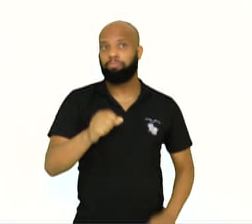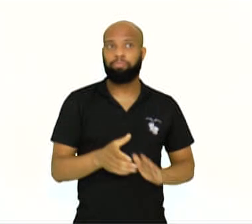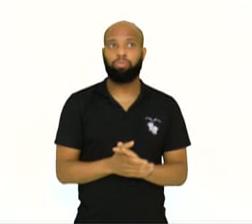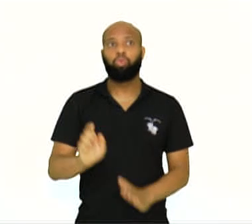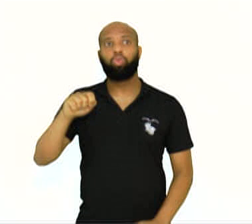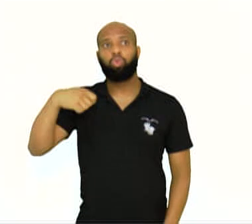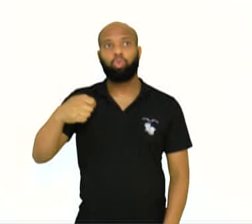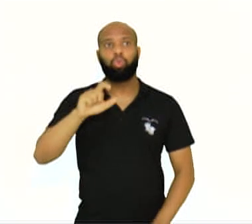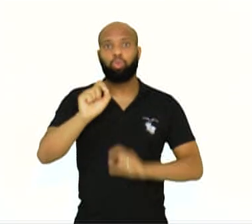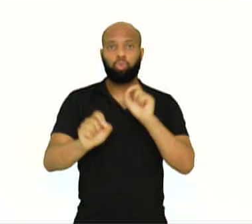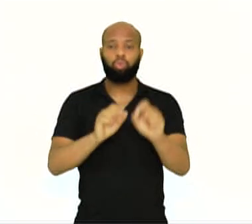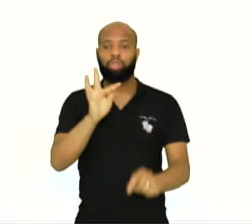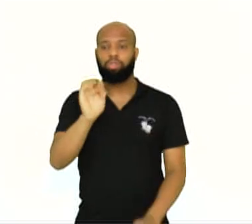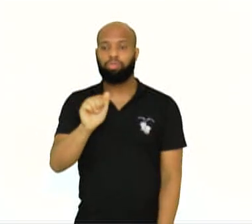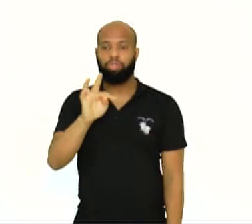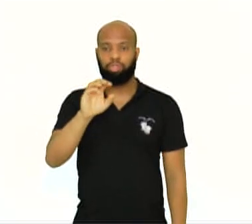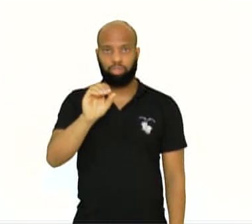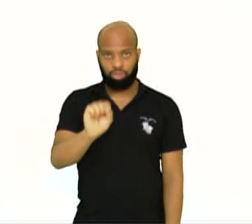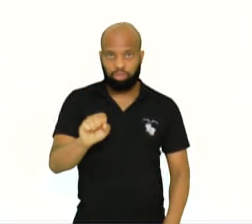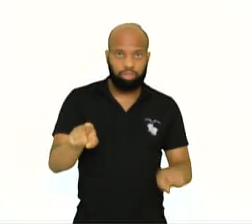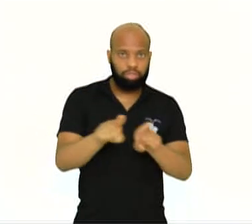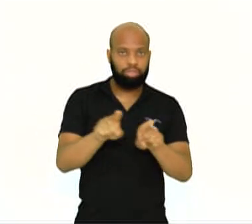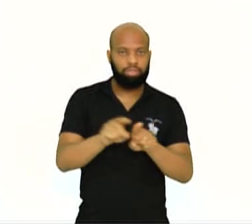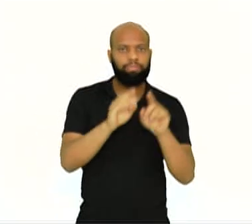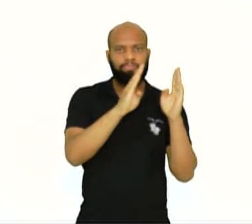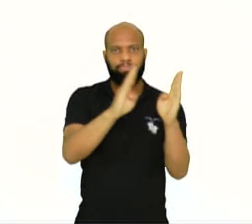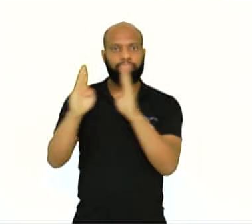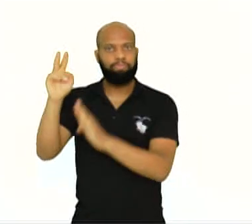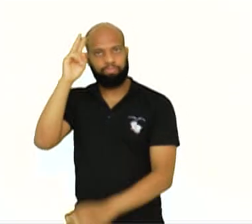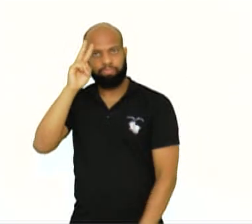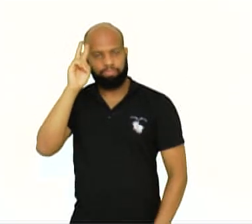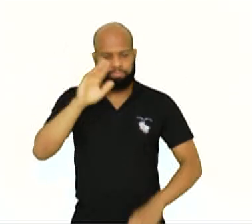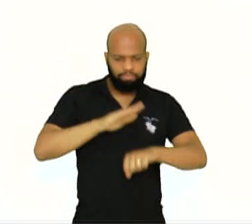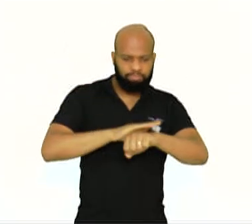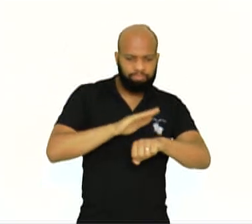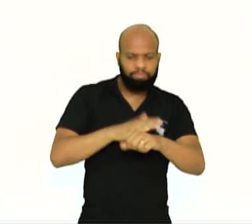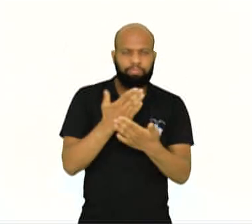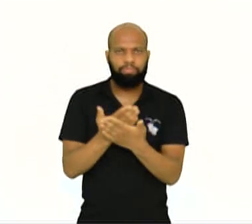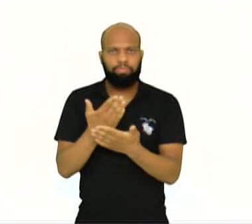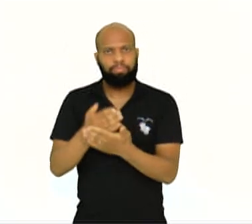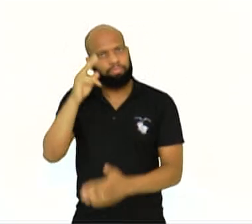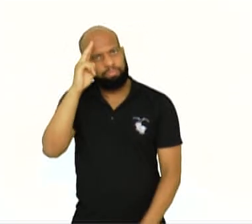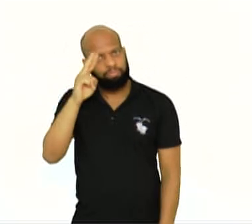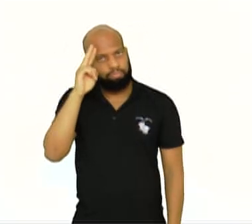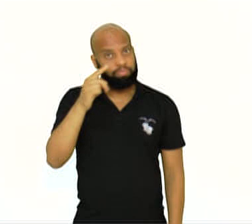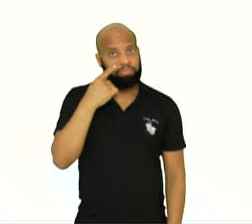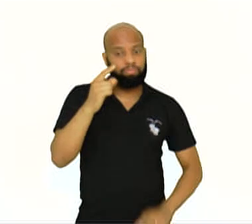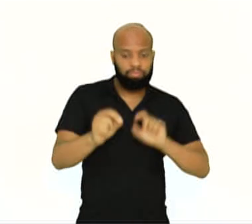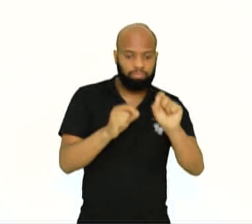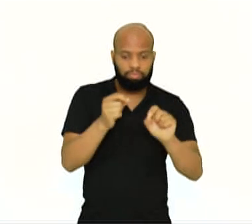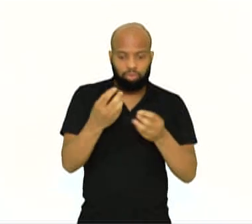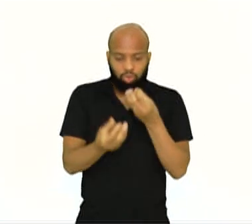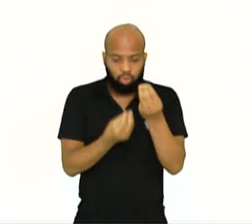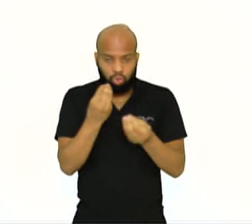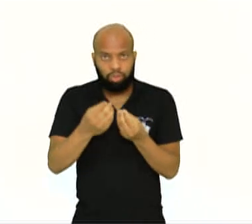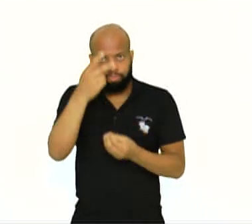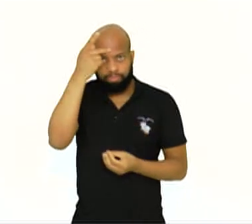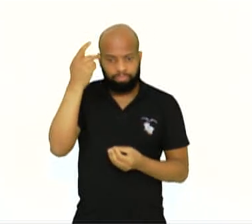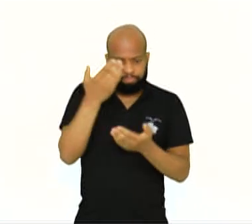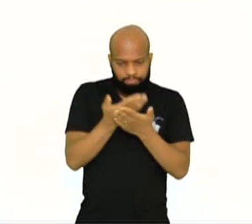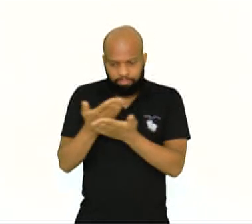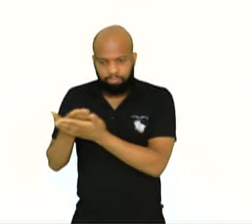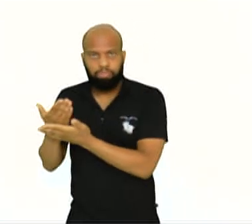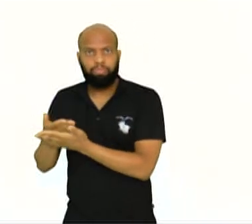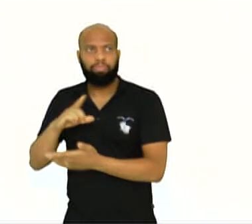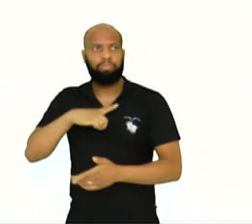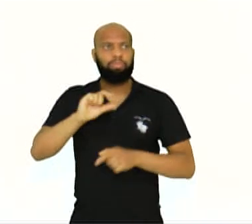sobre os fatos e os processos históricos. Quando a gente estuda história, a gente vai vendo, né, como que os historiadores, como que esses caras, eles